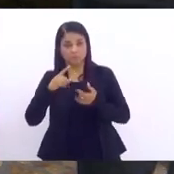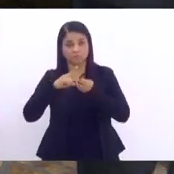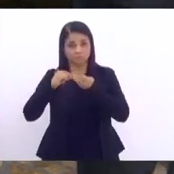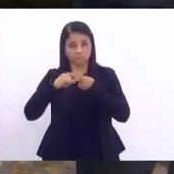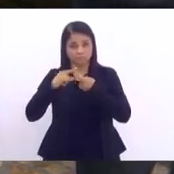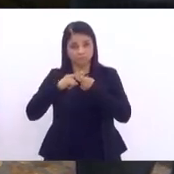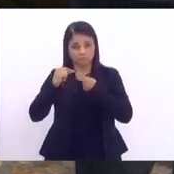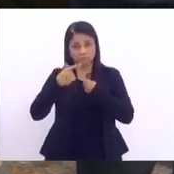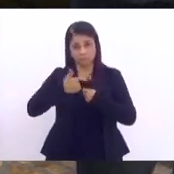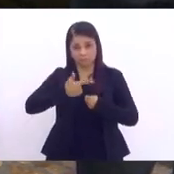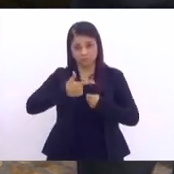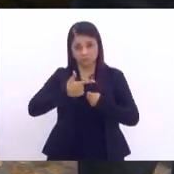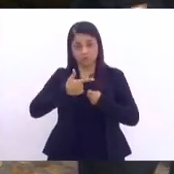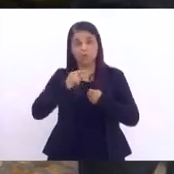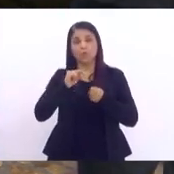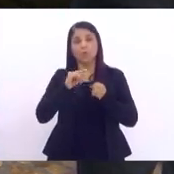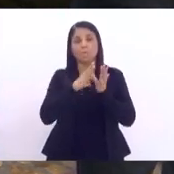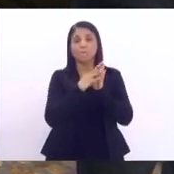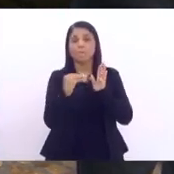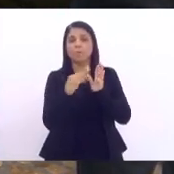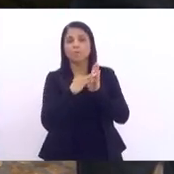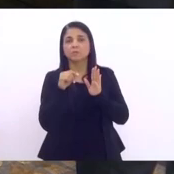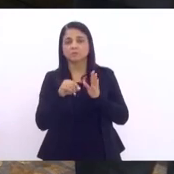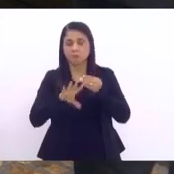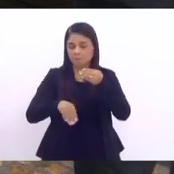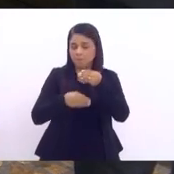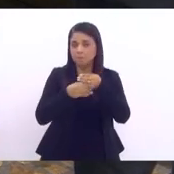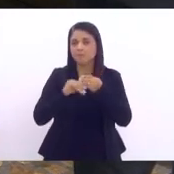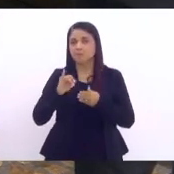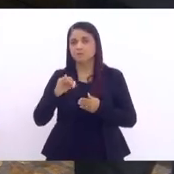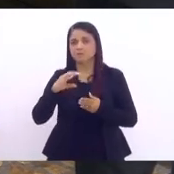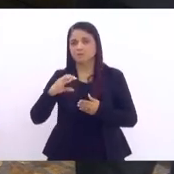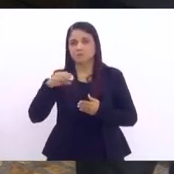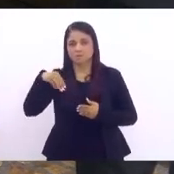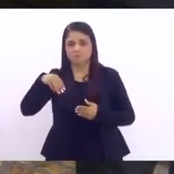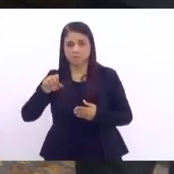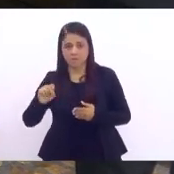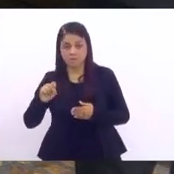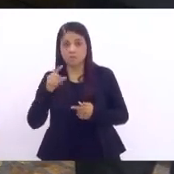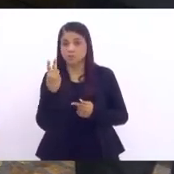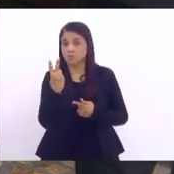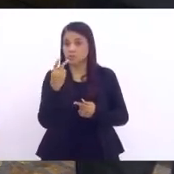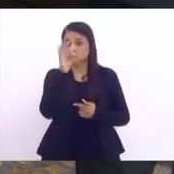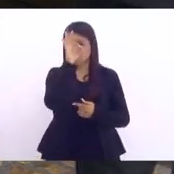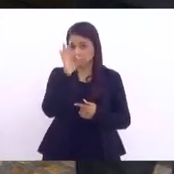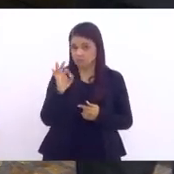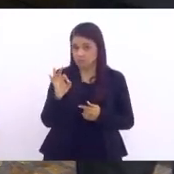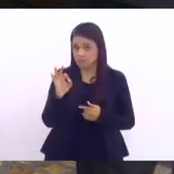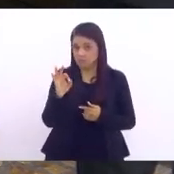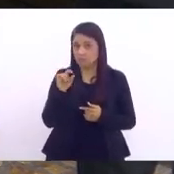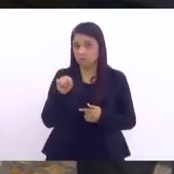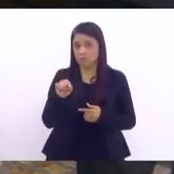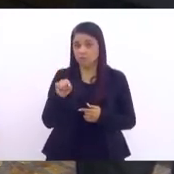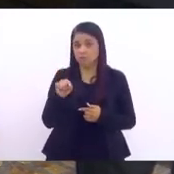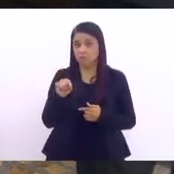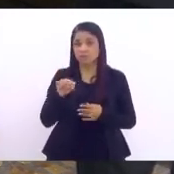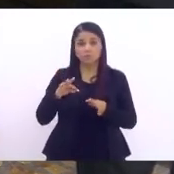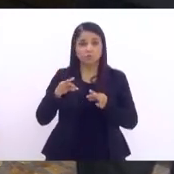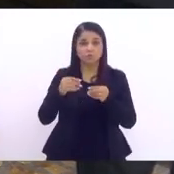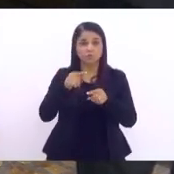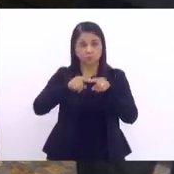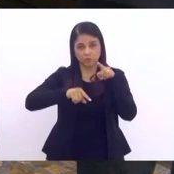o adicional de ICMS? Ele incide 2% sobre todos os produtos e sobre